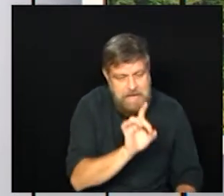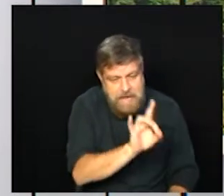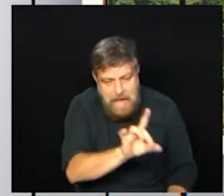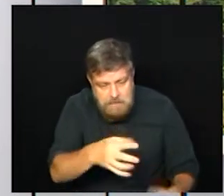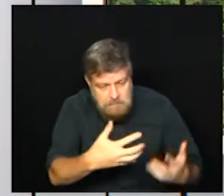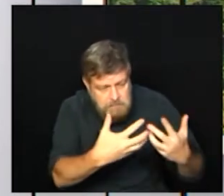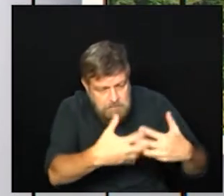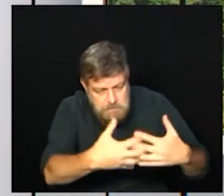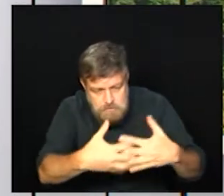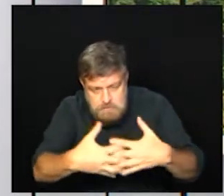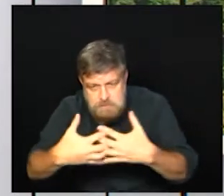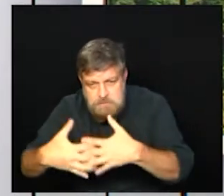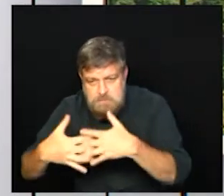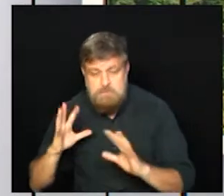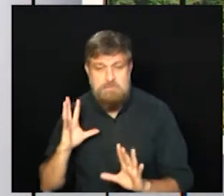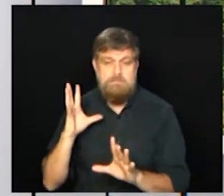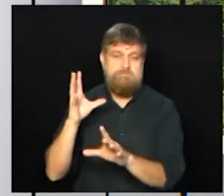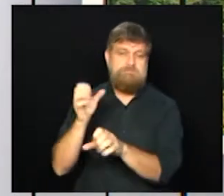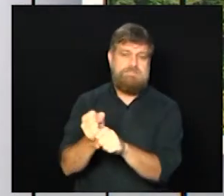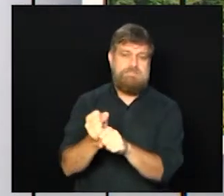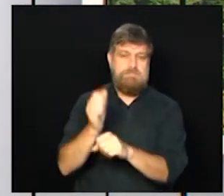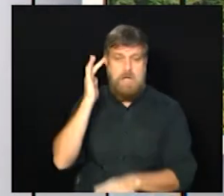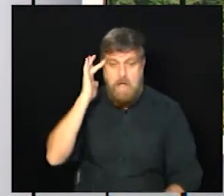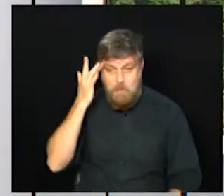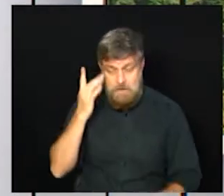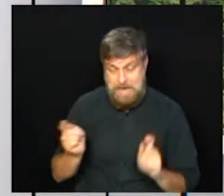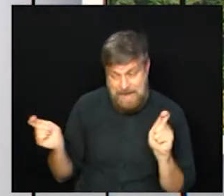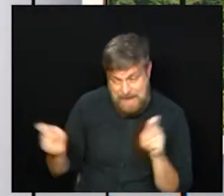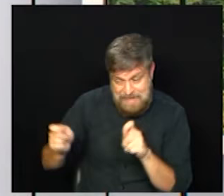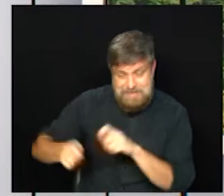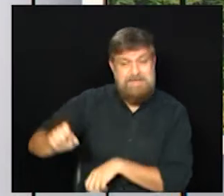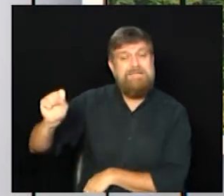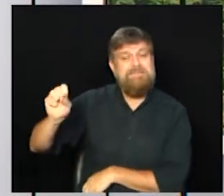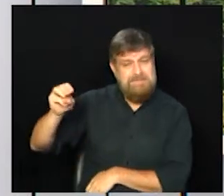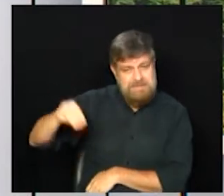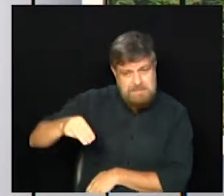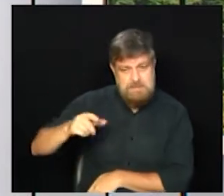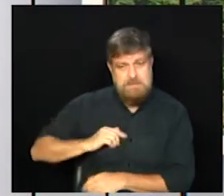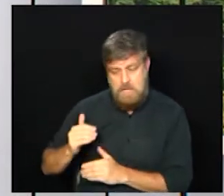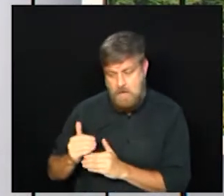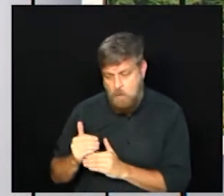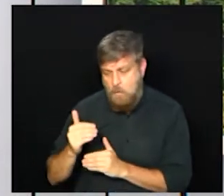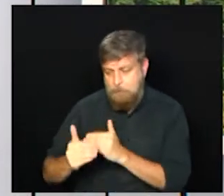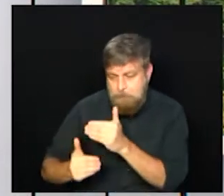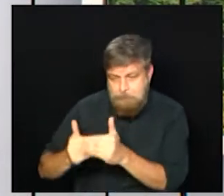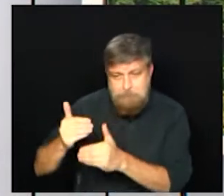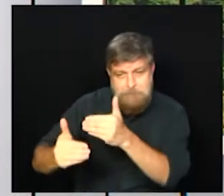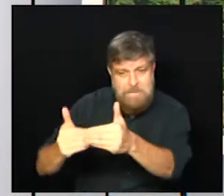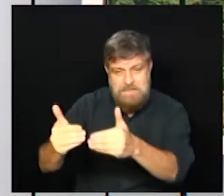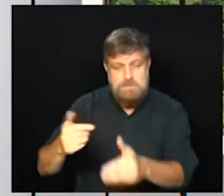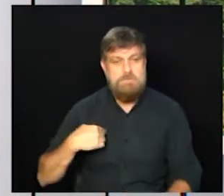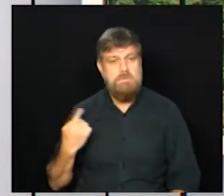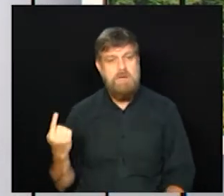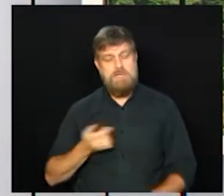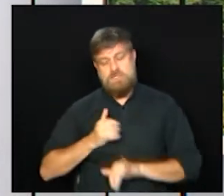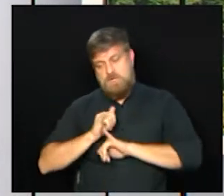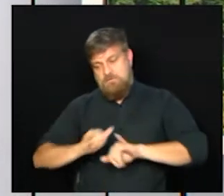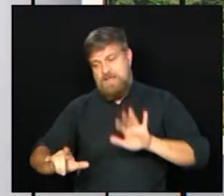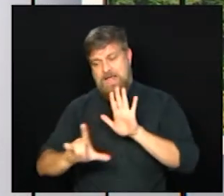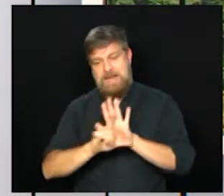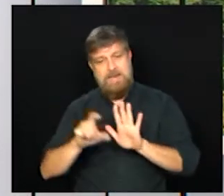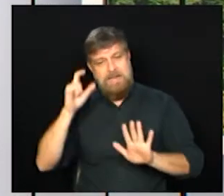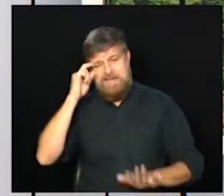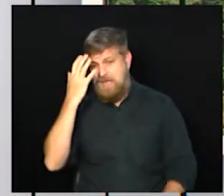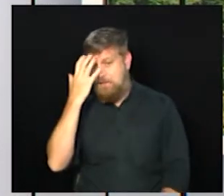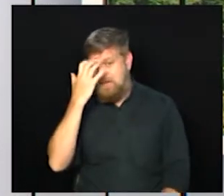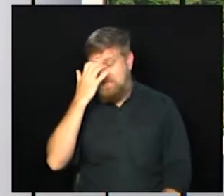funcionando, acho que tem condições de dar... É um passo. Isso que a gente fala como que é a Lei Maria da Penha chegar na